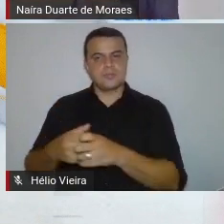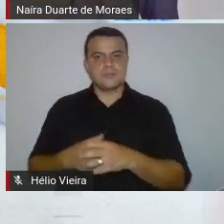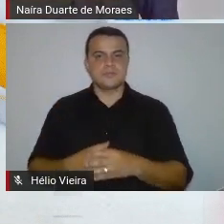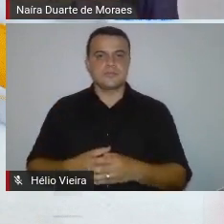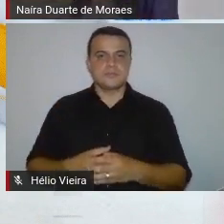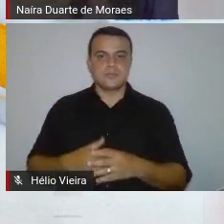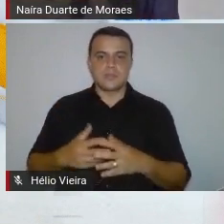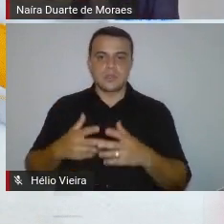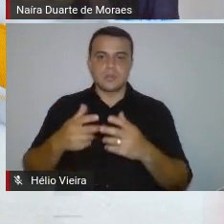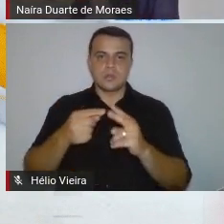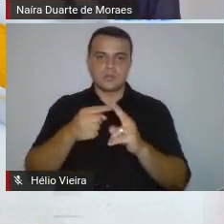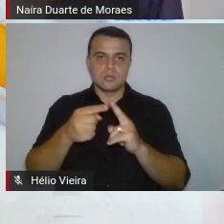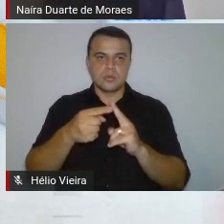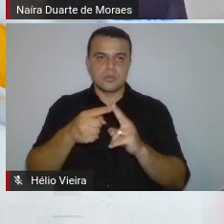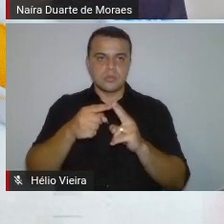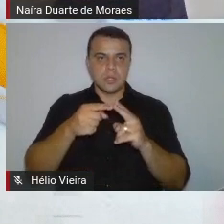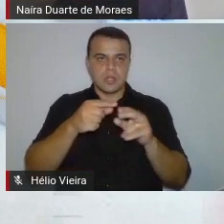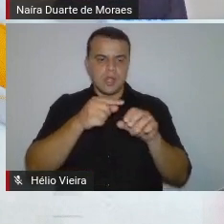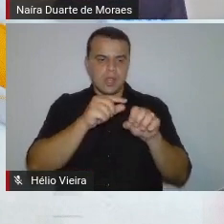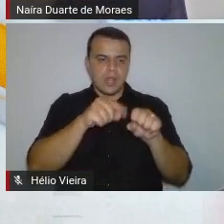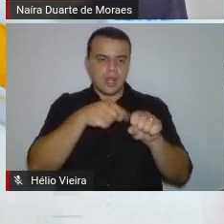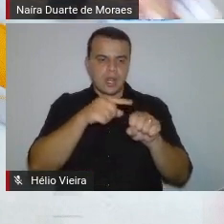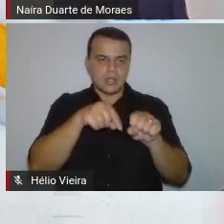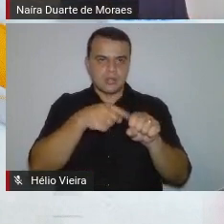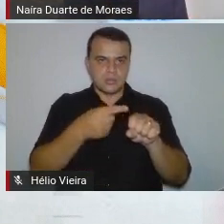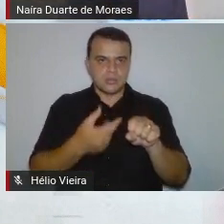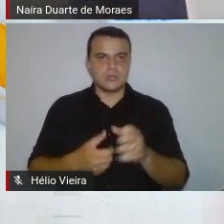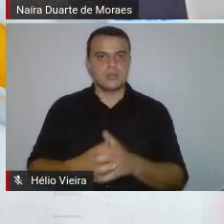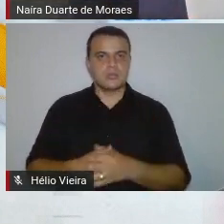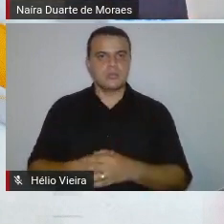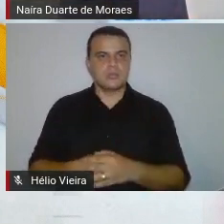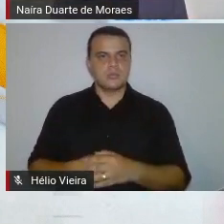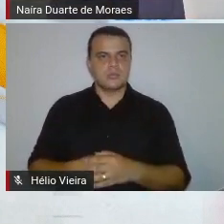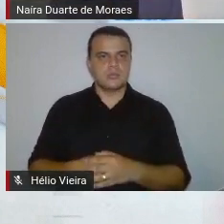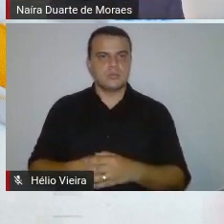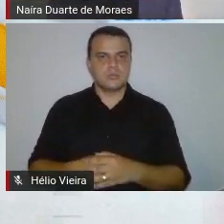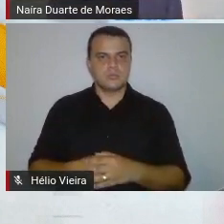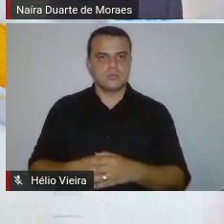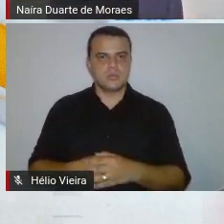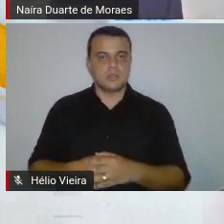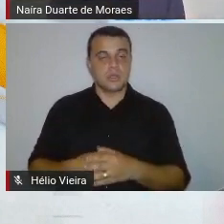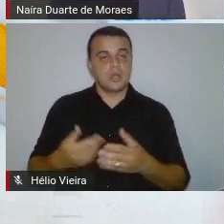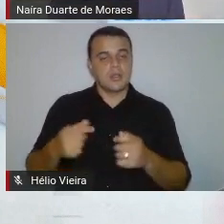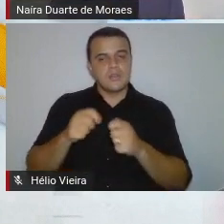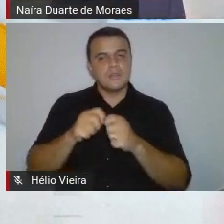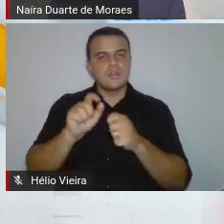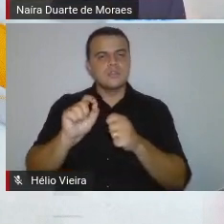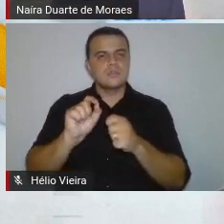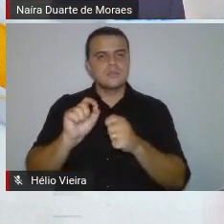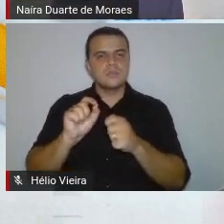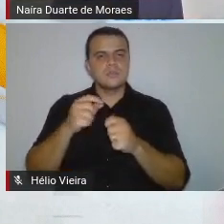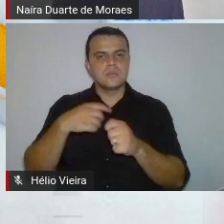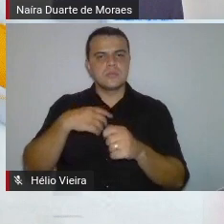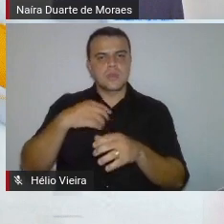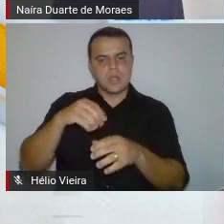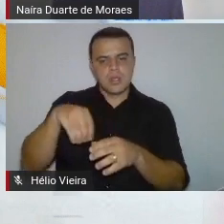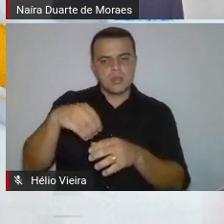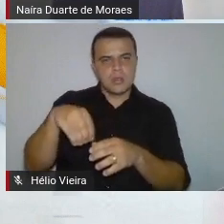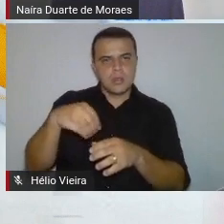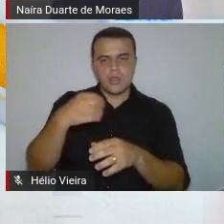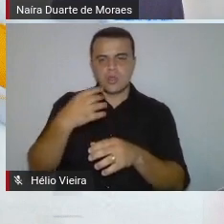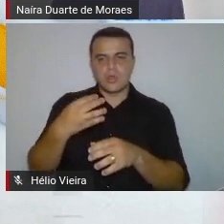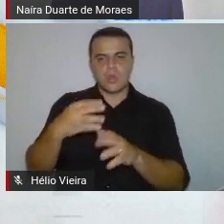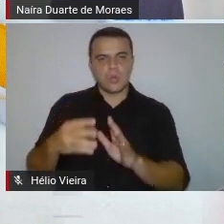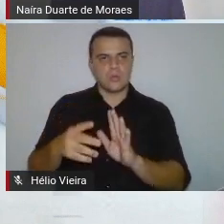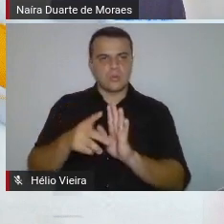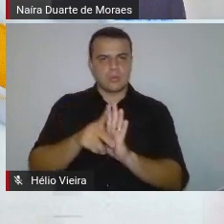os dois, ó, com elásticozinho no meio. E aí a ideia é que a gente faça o seguinte, que a gente dilua uma cor específica, ou